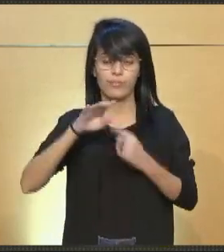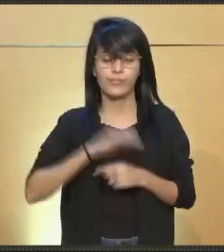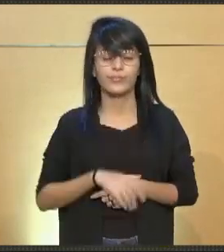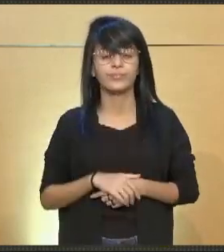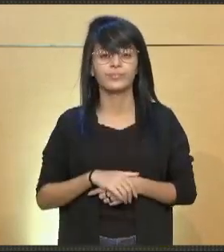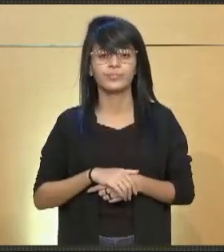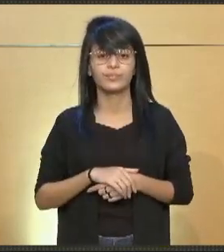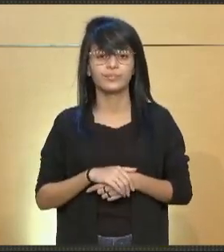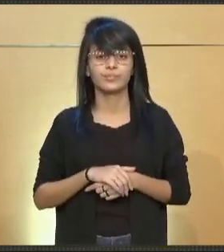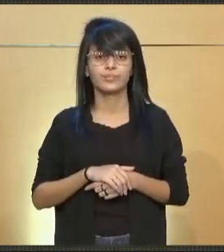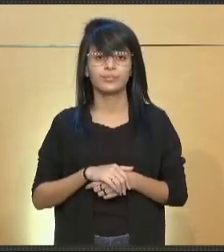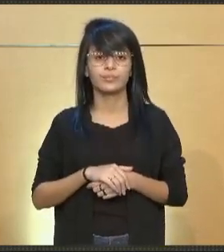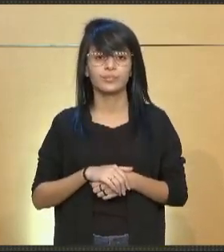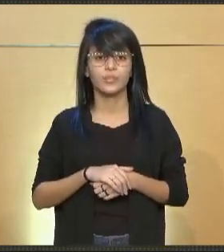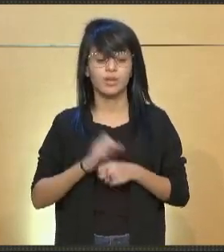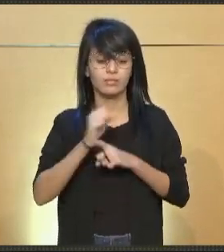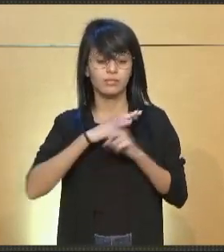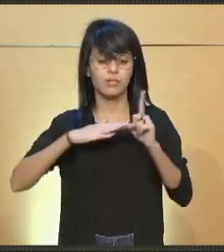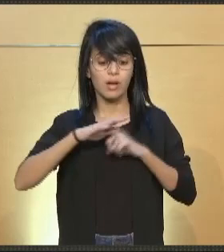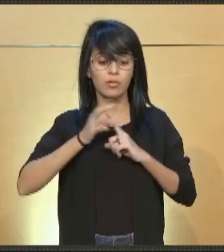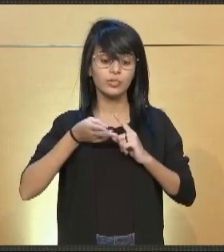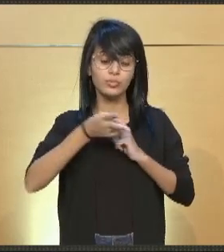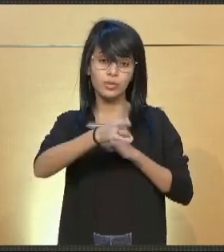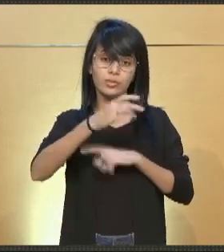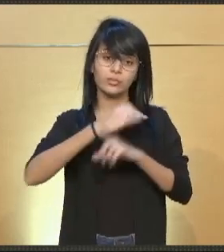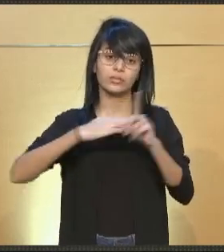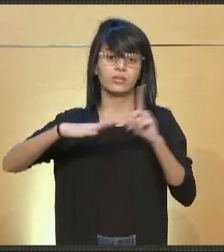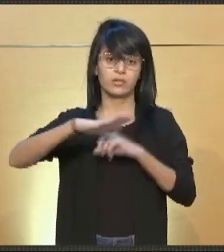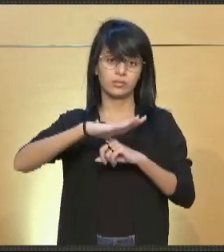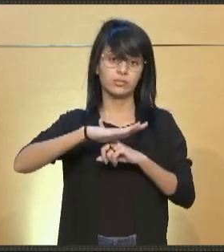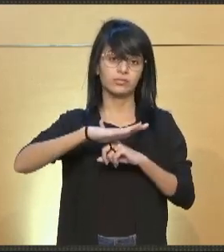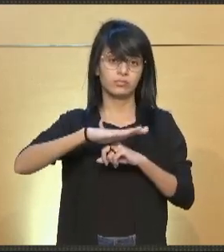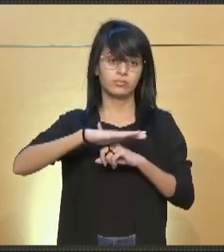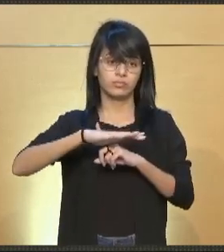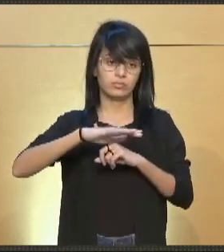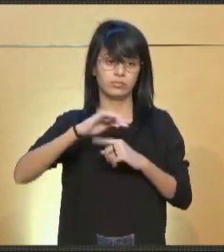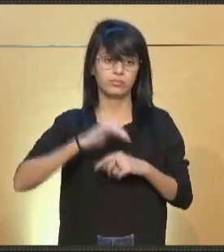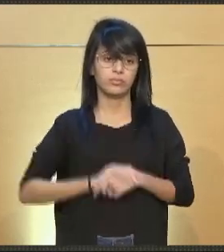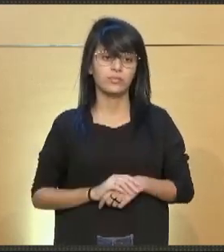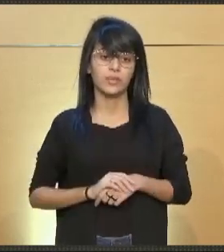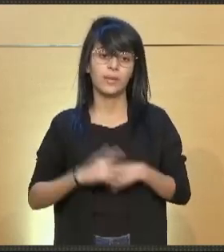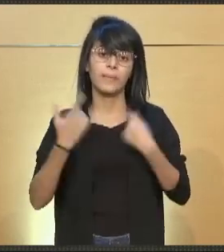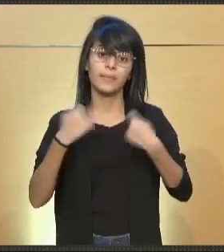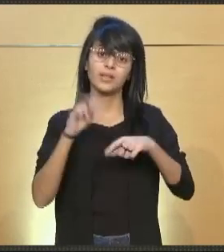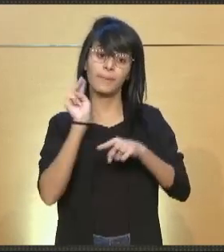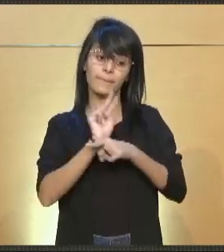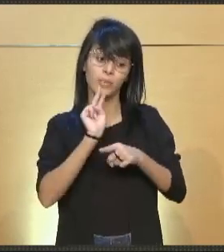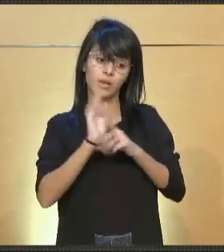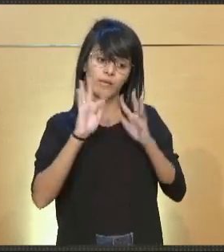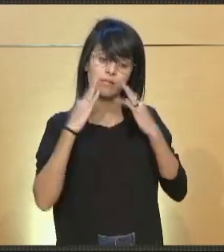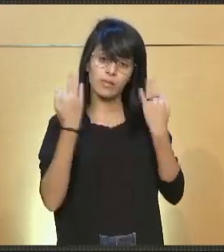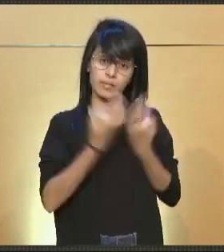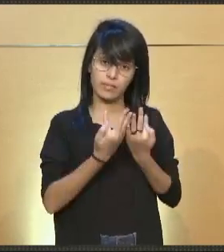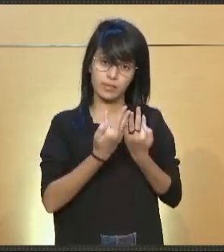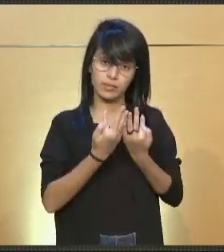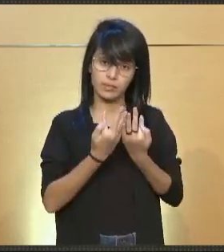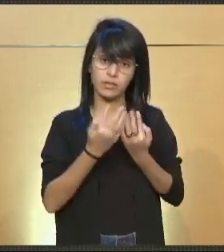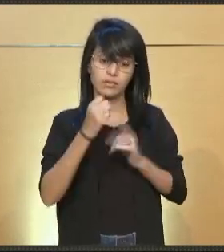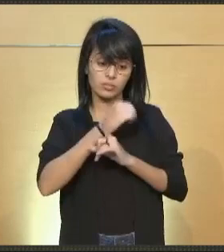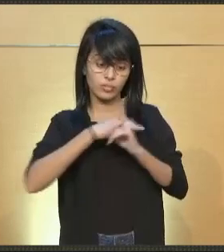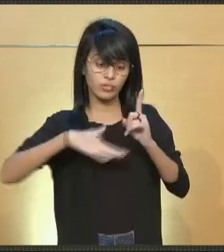a continuidade da própria sociedade, e que nessa sociedade deve existir a proteção dessa família.